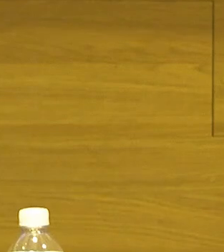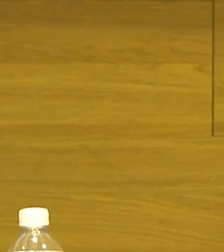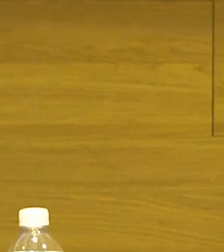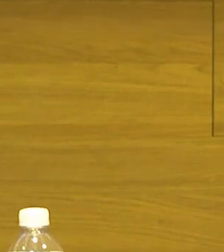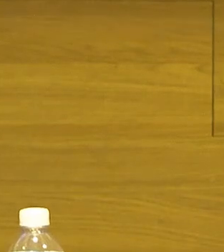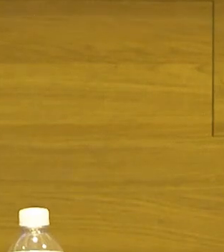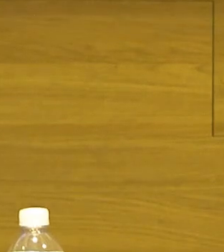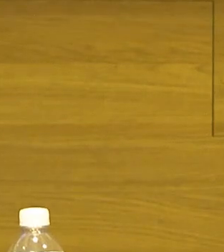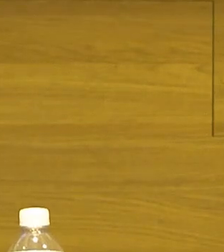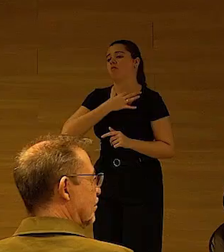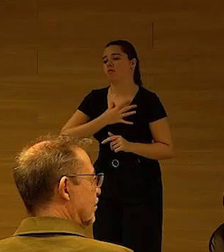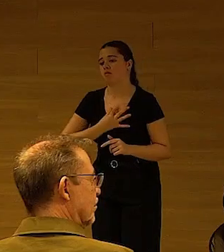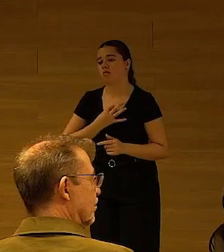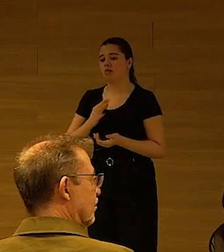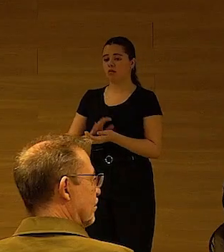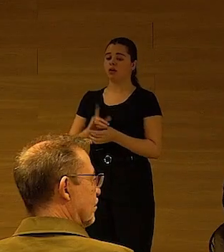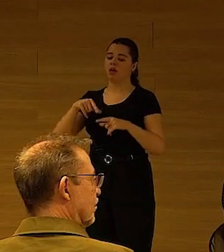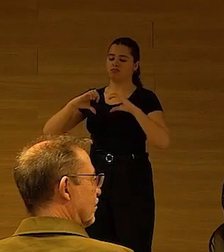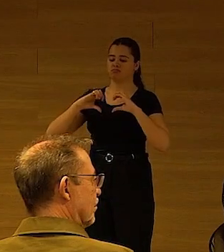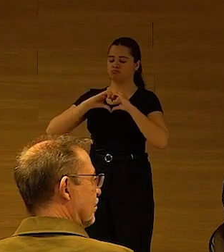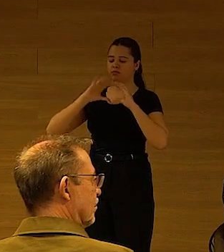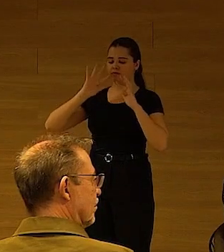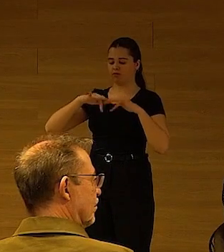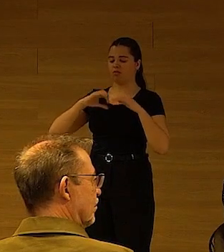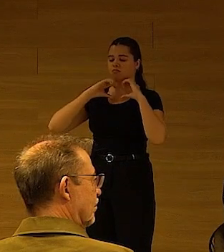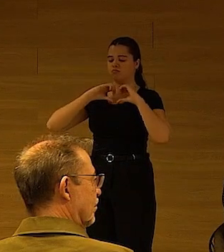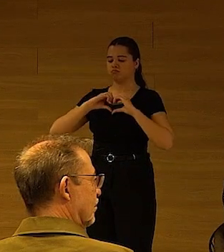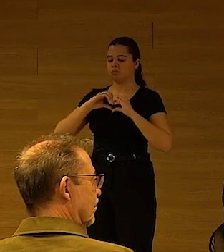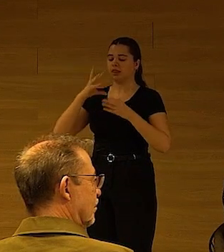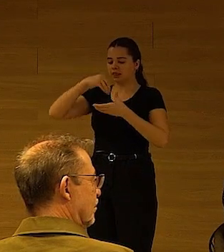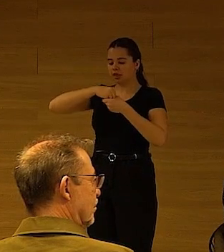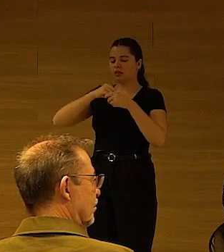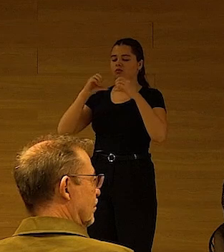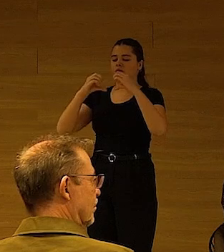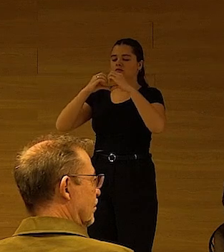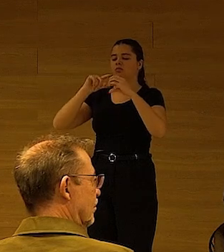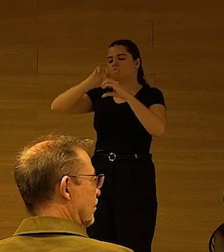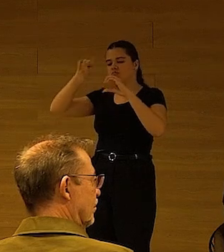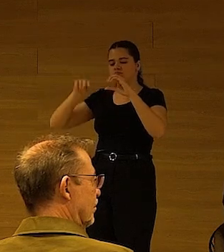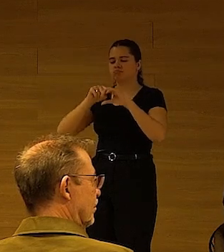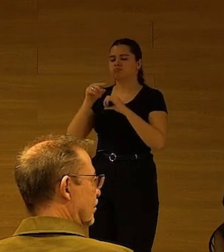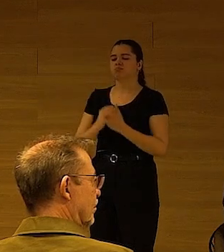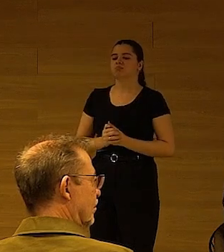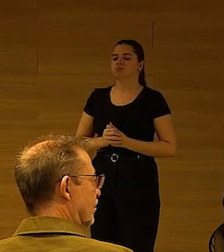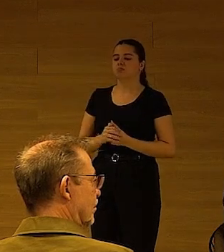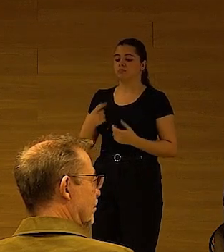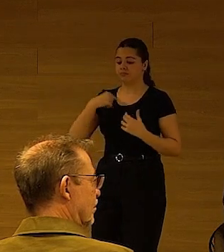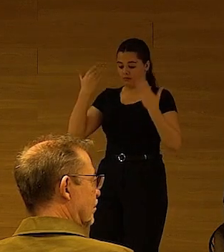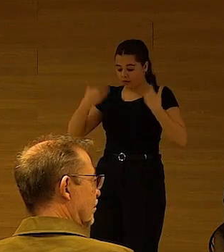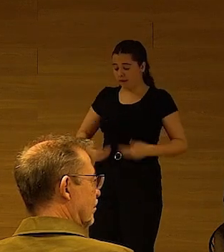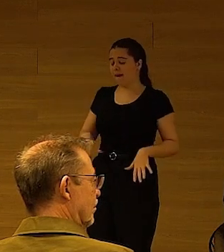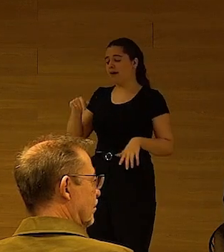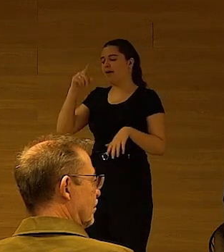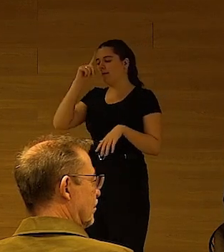com um colar que tem um formato de coração dentro de um círculo. Visto um vestido amarelo com uma estampa